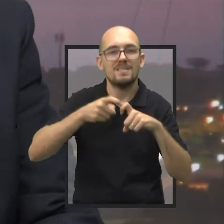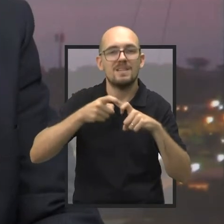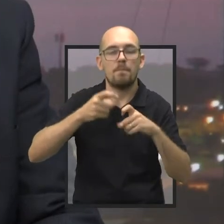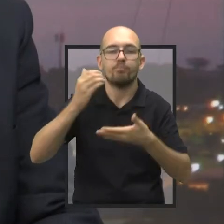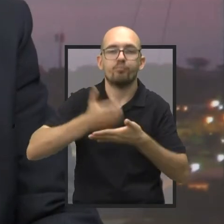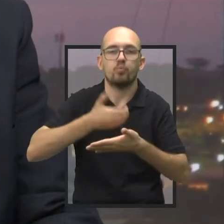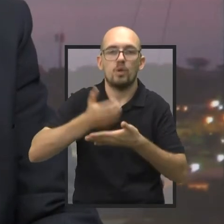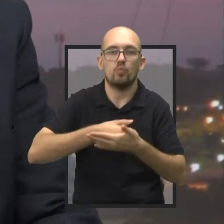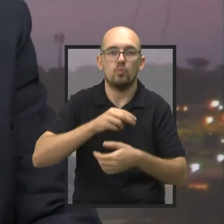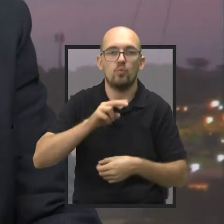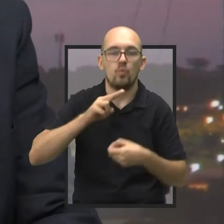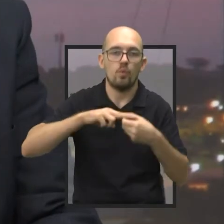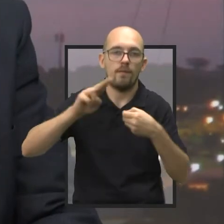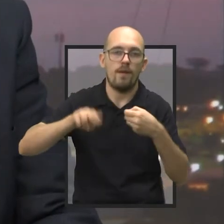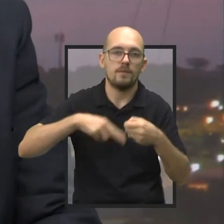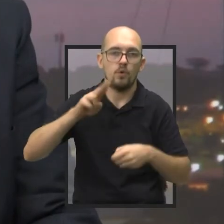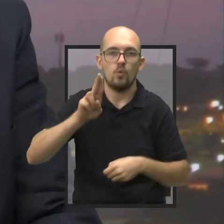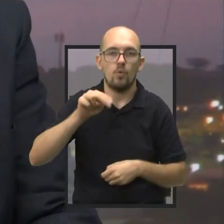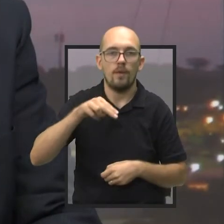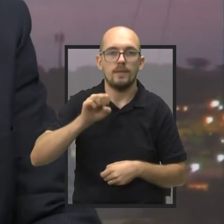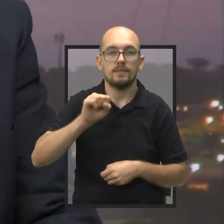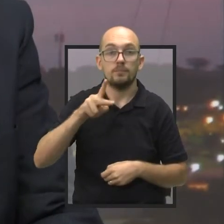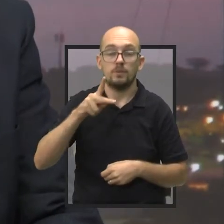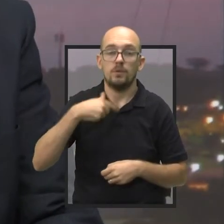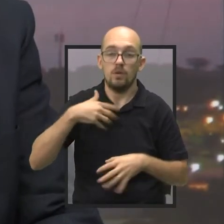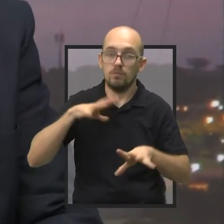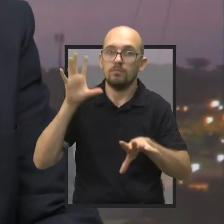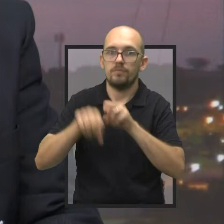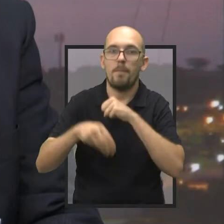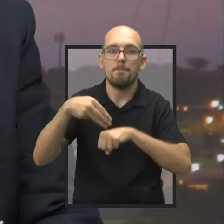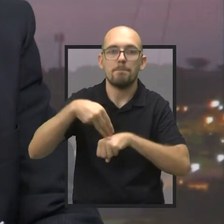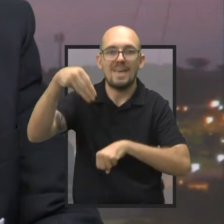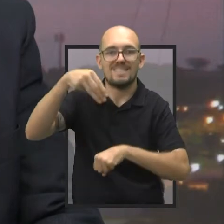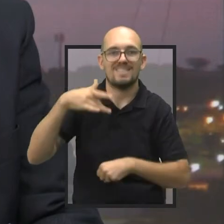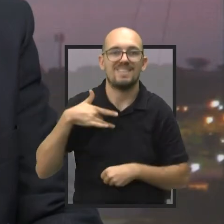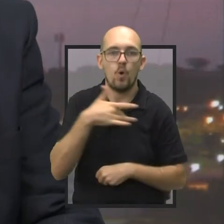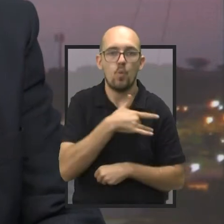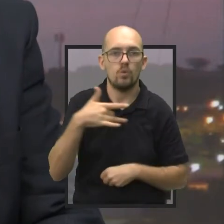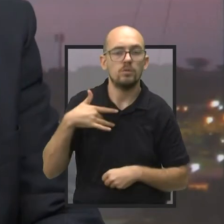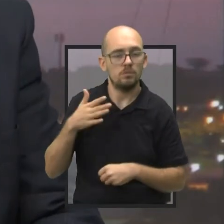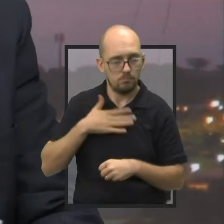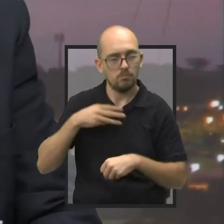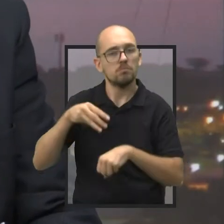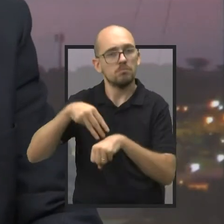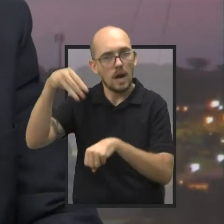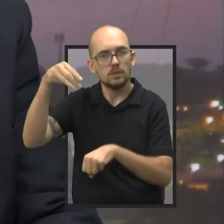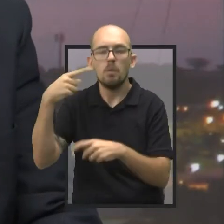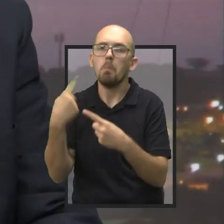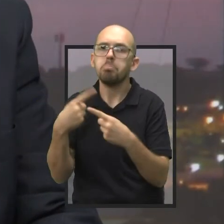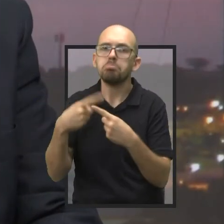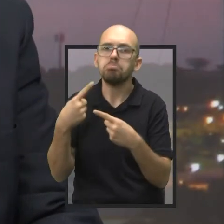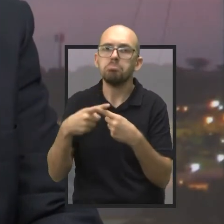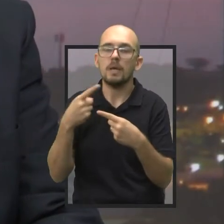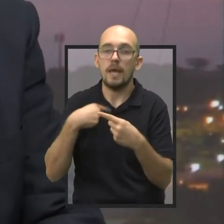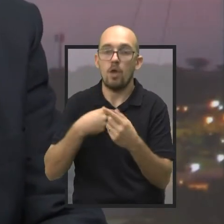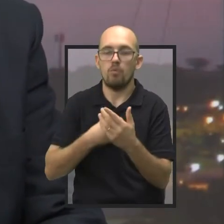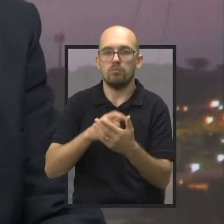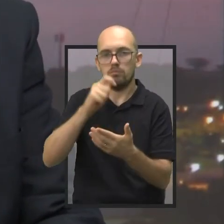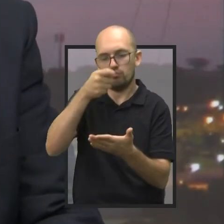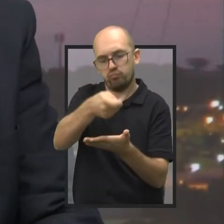como mestre em saúde coletiva, a qual a minha tese foi a